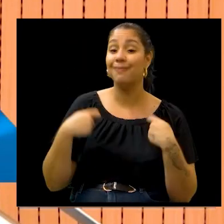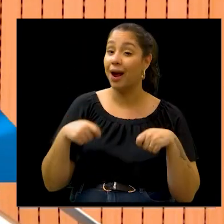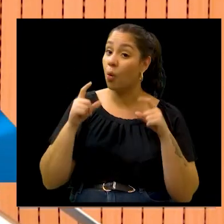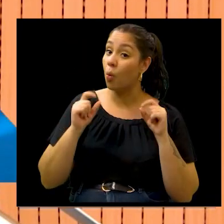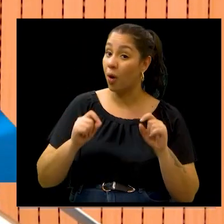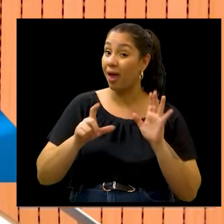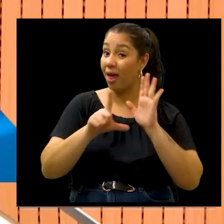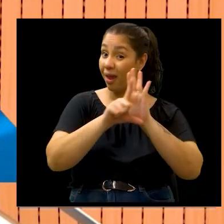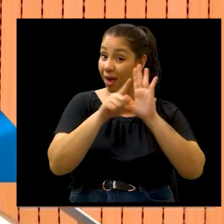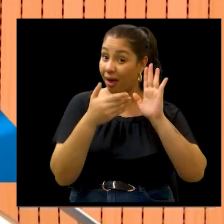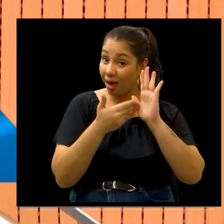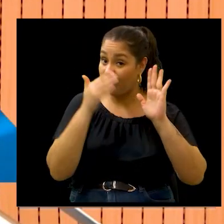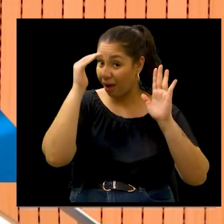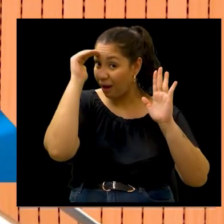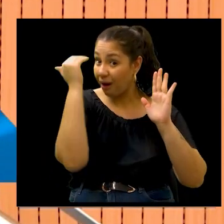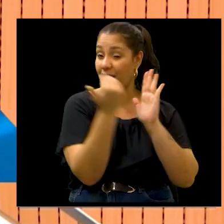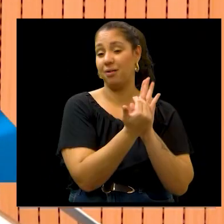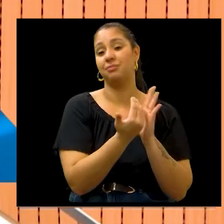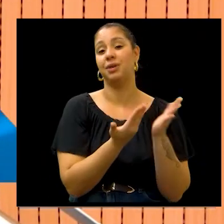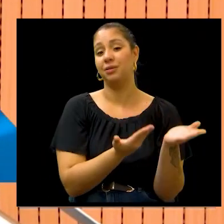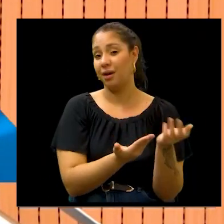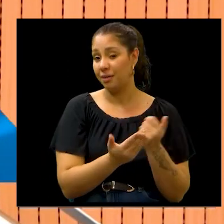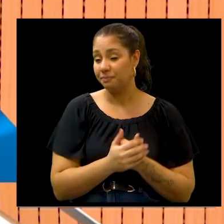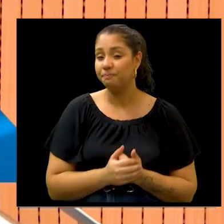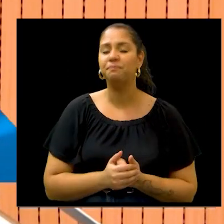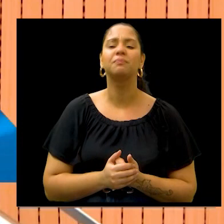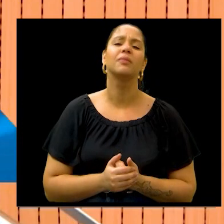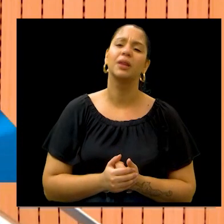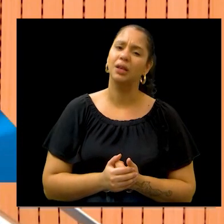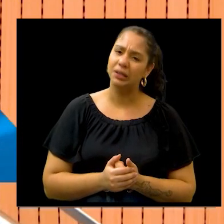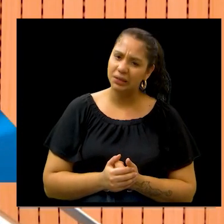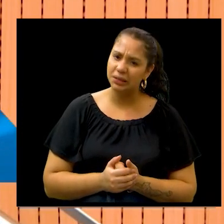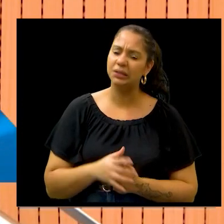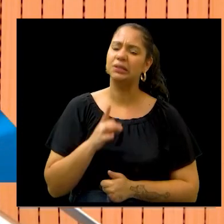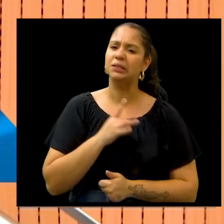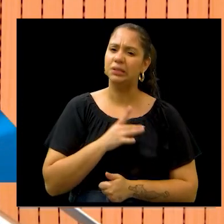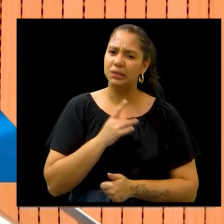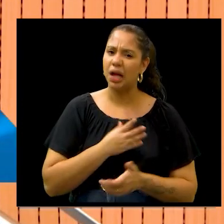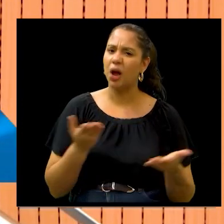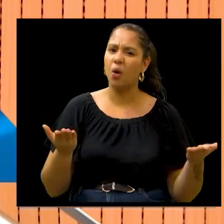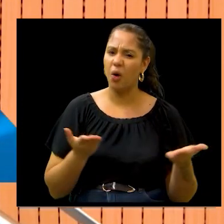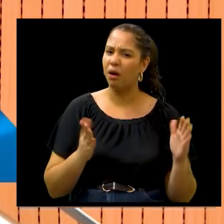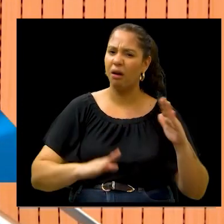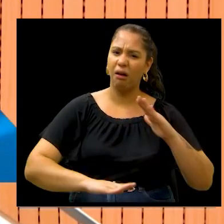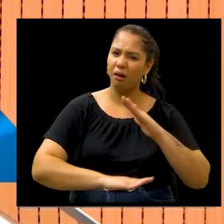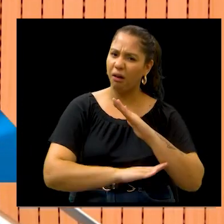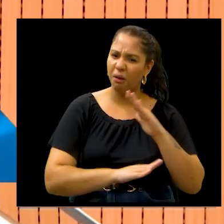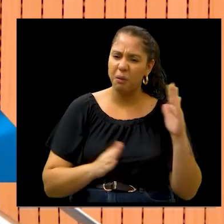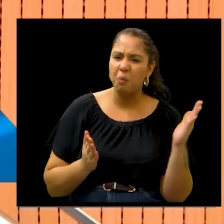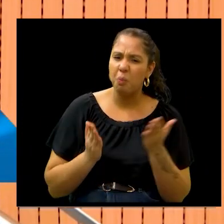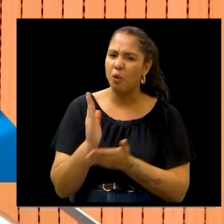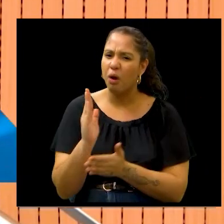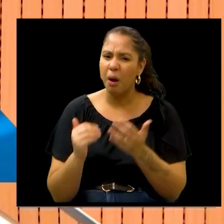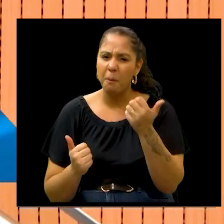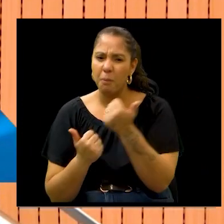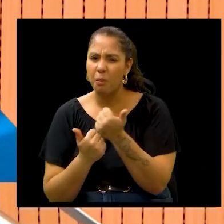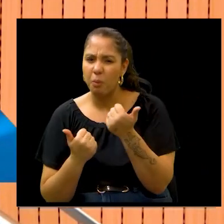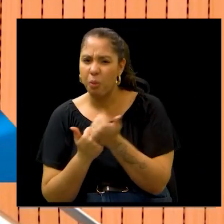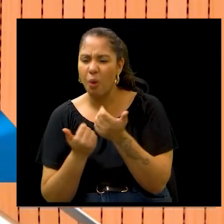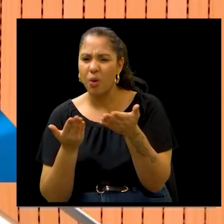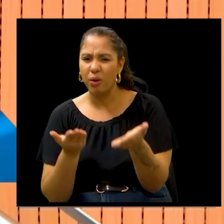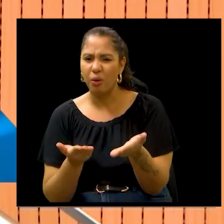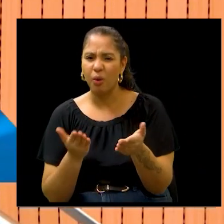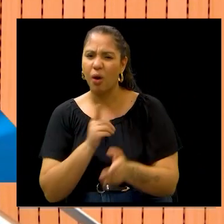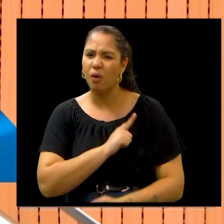estadual, que precisa ser respeitada. Então, é muito temerário que a Câmara Municipal aprove uma moção de apoio